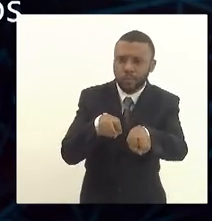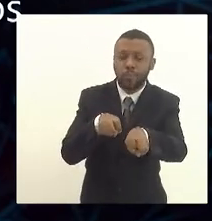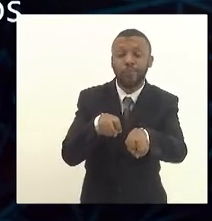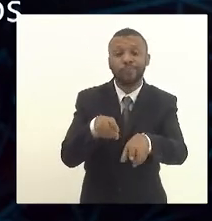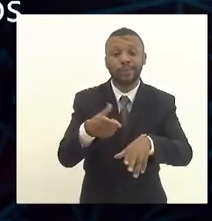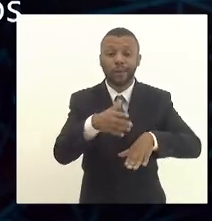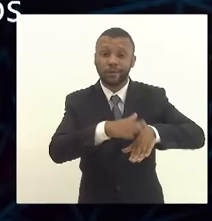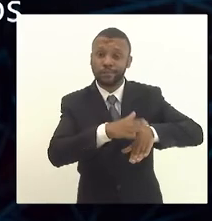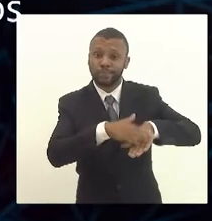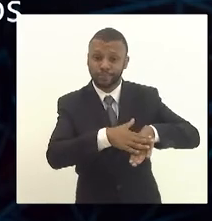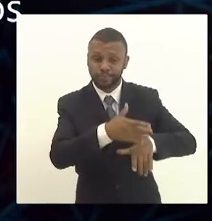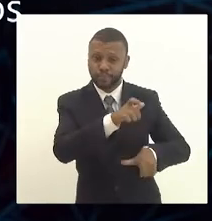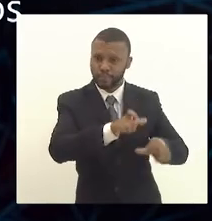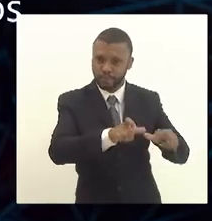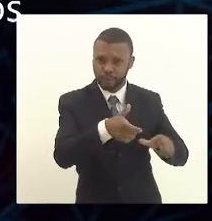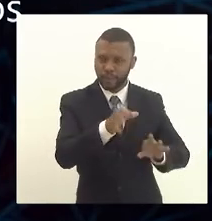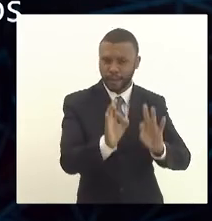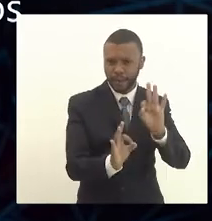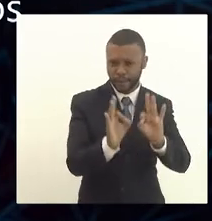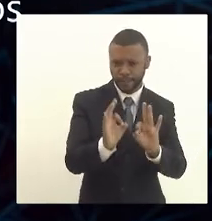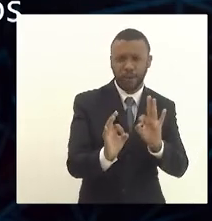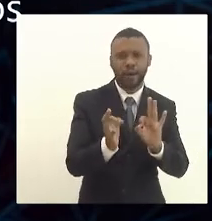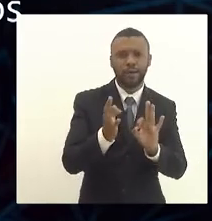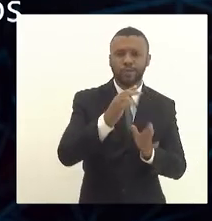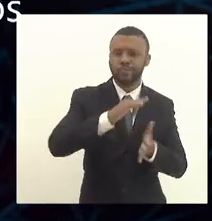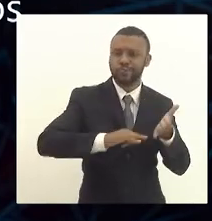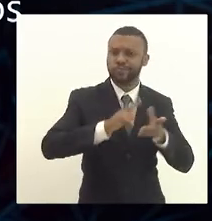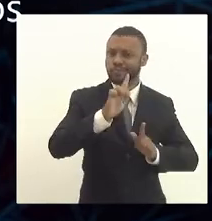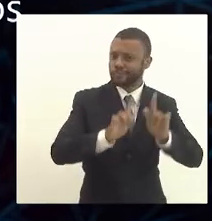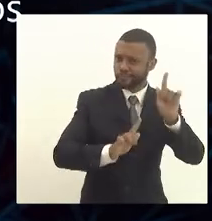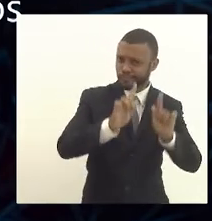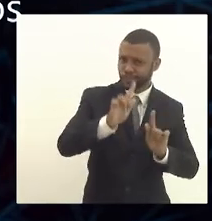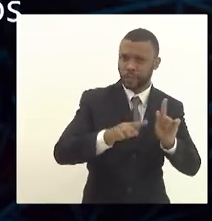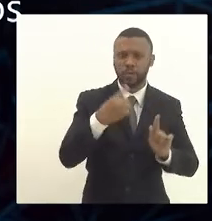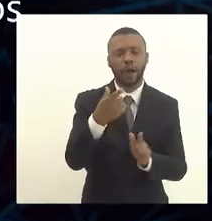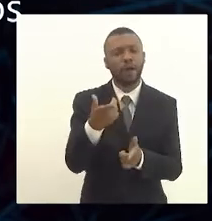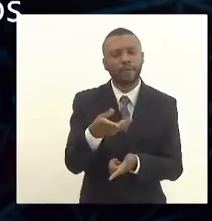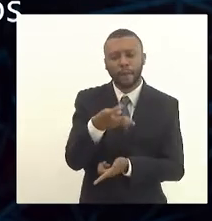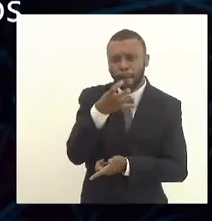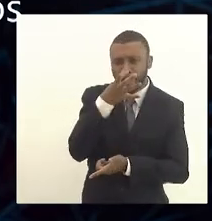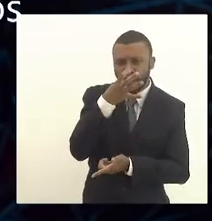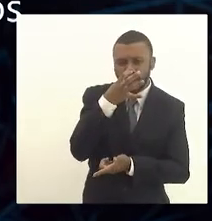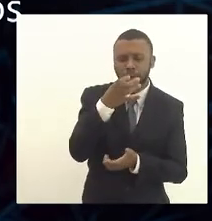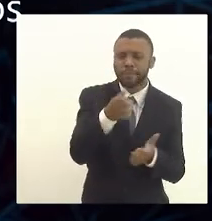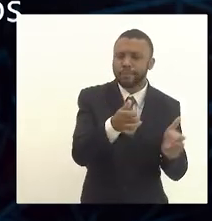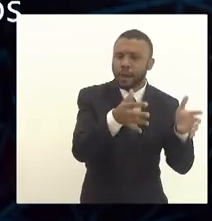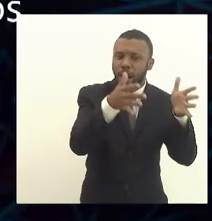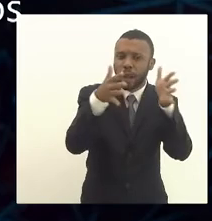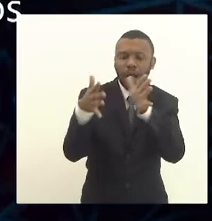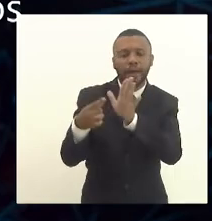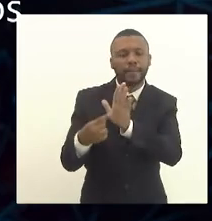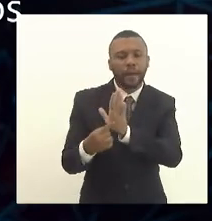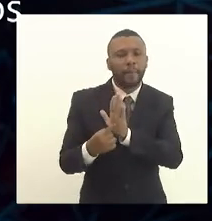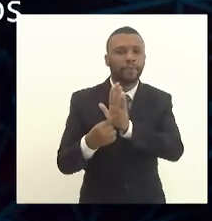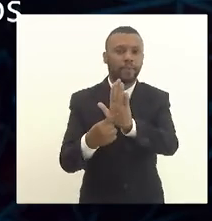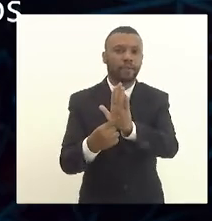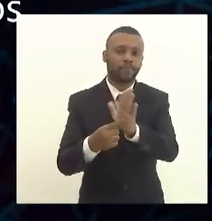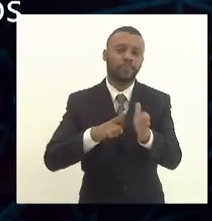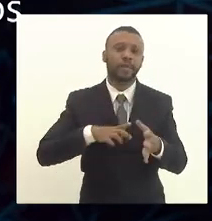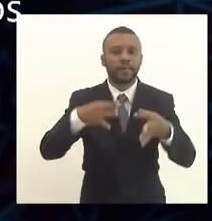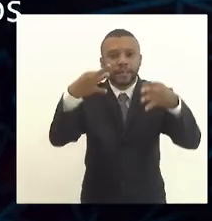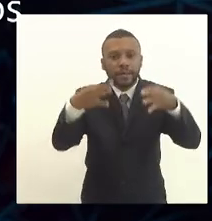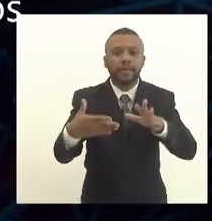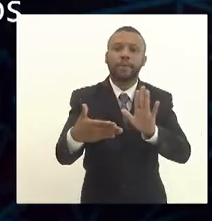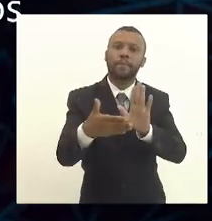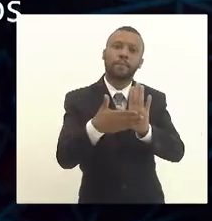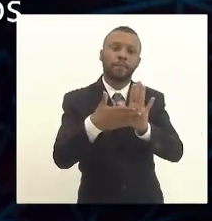licitantes. Eu tenho certeza que os que nós apreciamos aqui a apresentação vão certamente propor